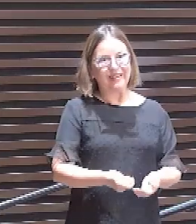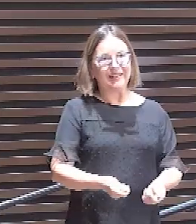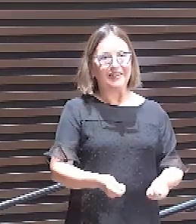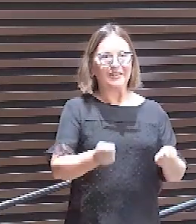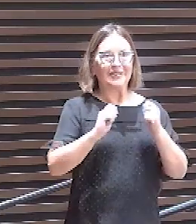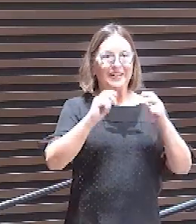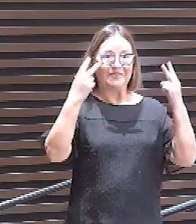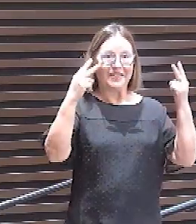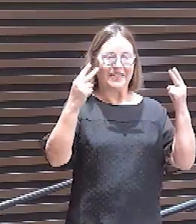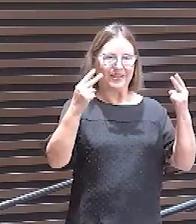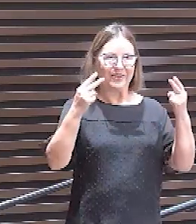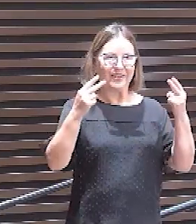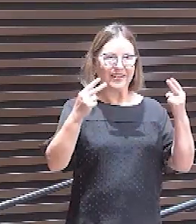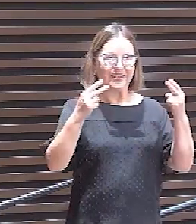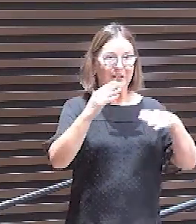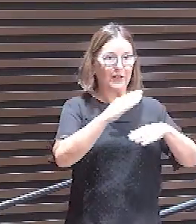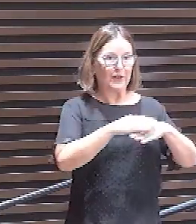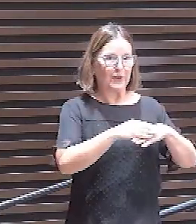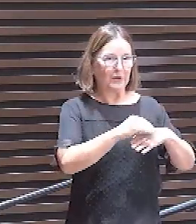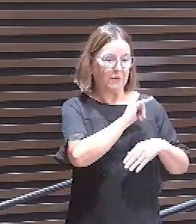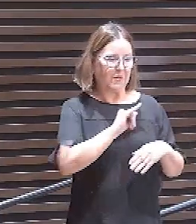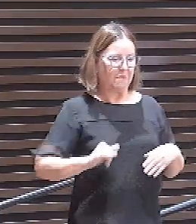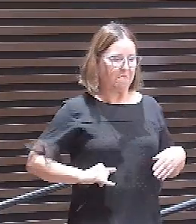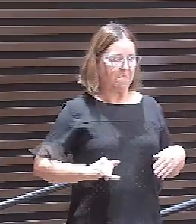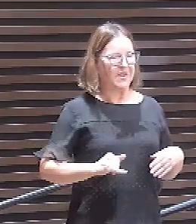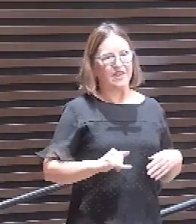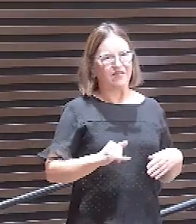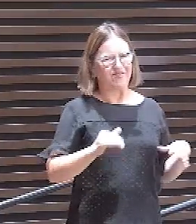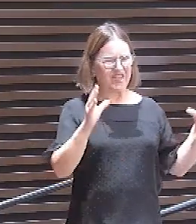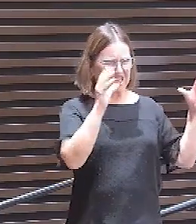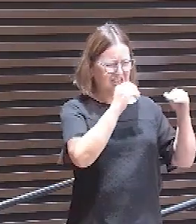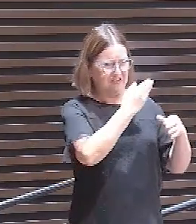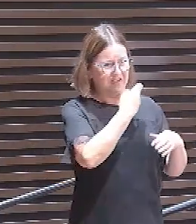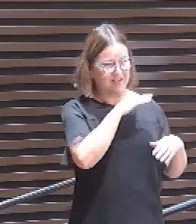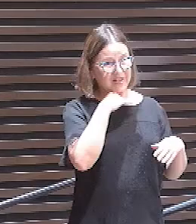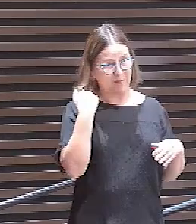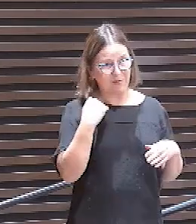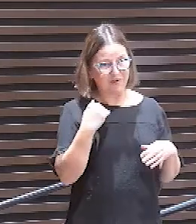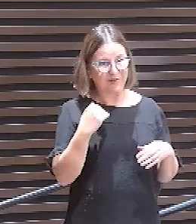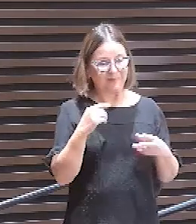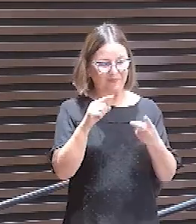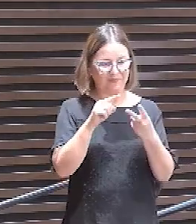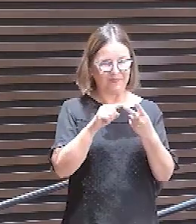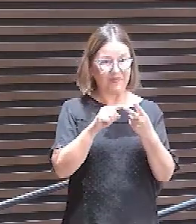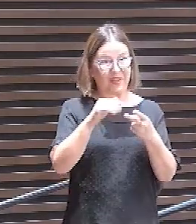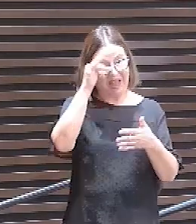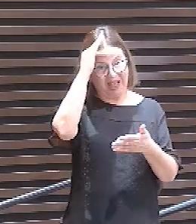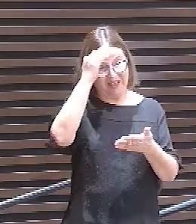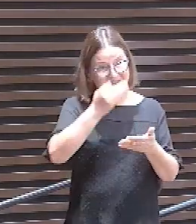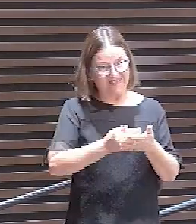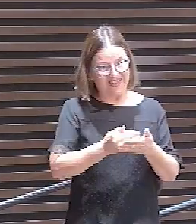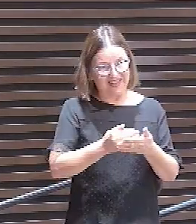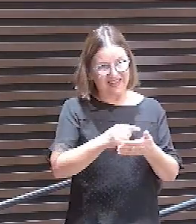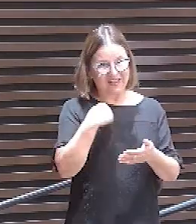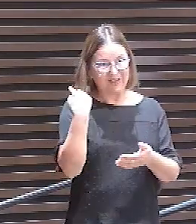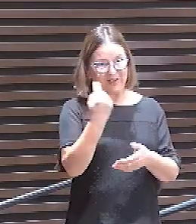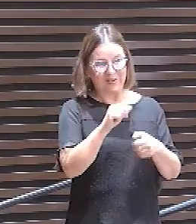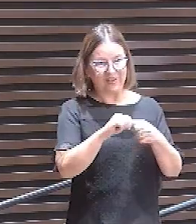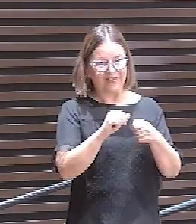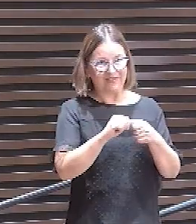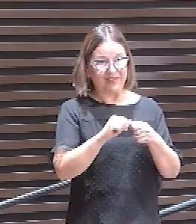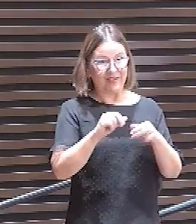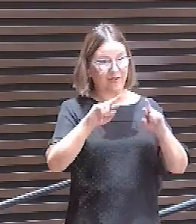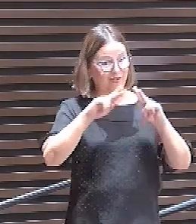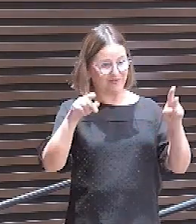império das trevas e da morte. A fé nos torna diferentes no mundo em razão da dedicação